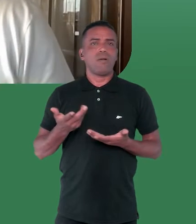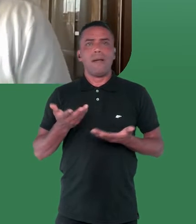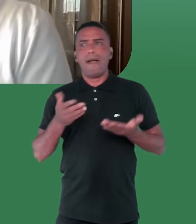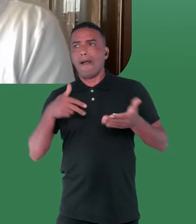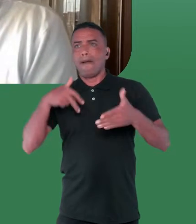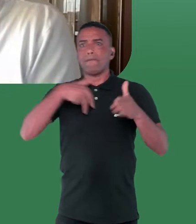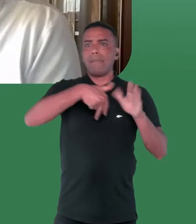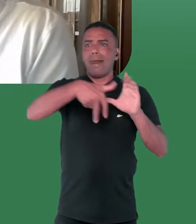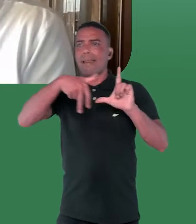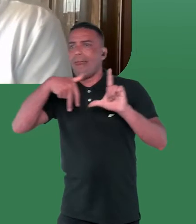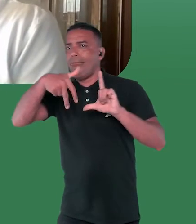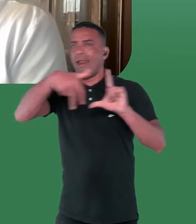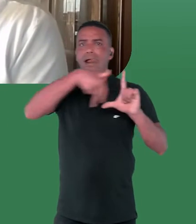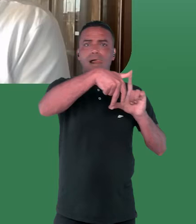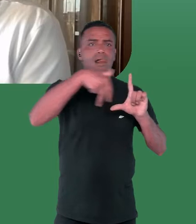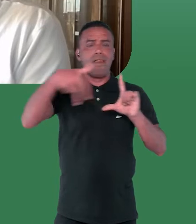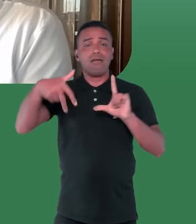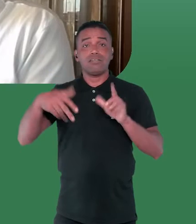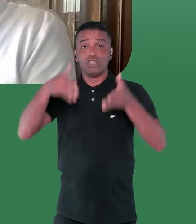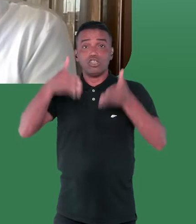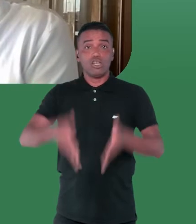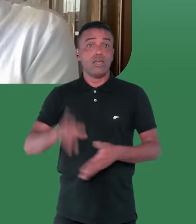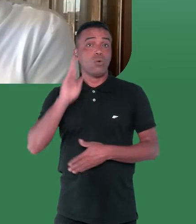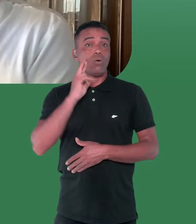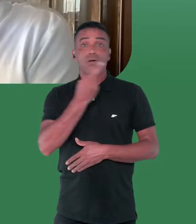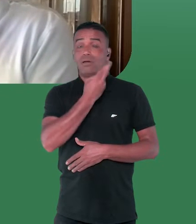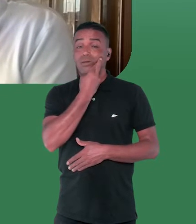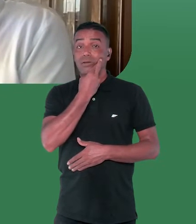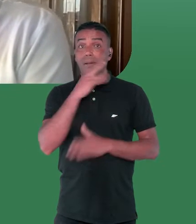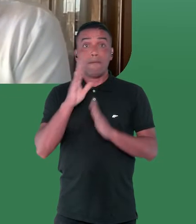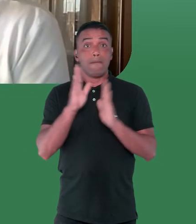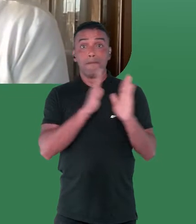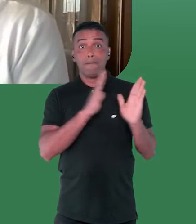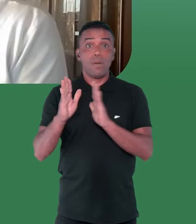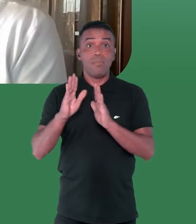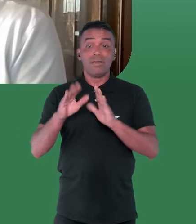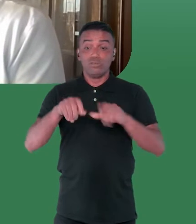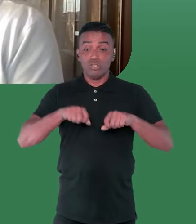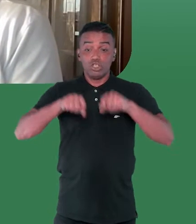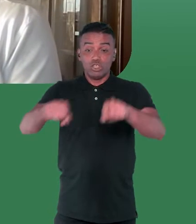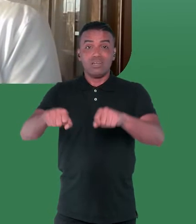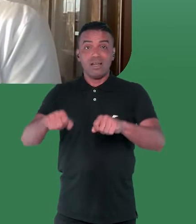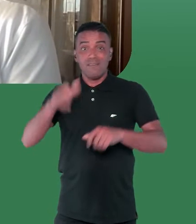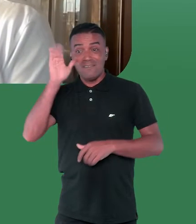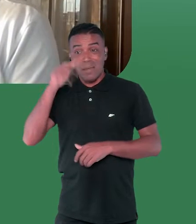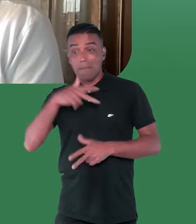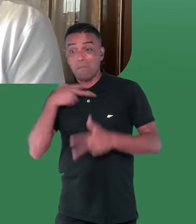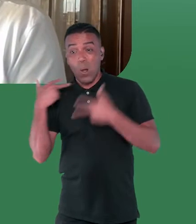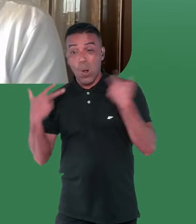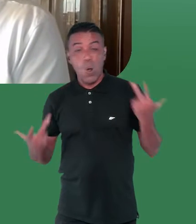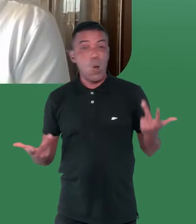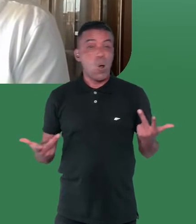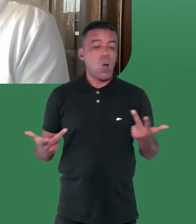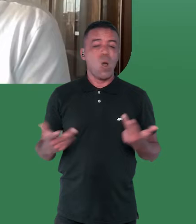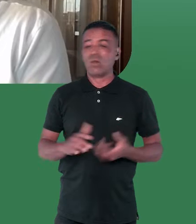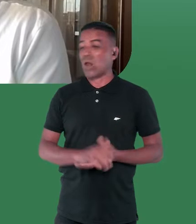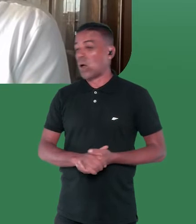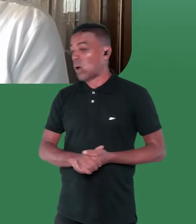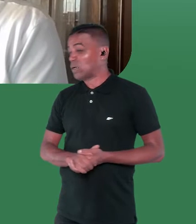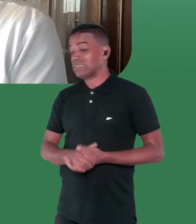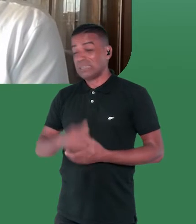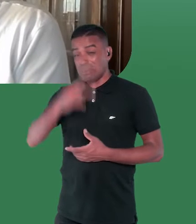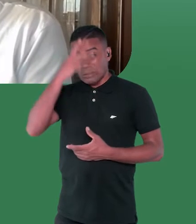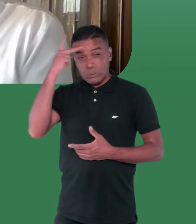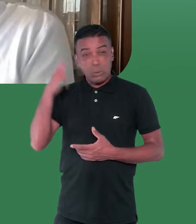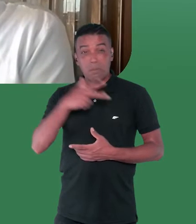aqui, porta ali, e chego nesse restaurante no momento que eles estavam destampando os corpos. Aí eu vi um negócio, eu que nunca tinha visto ninguém